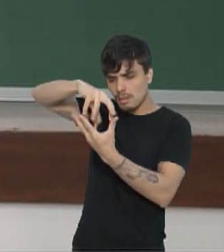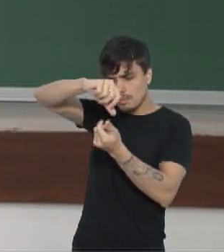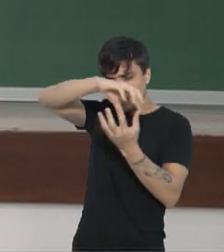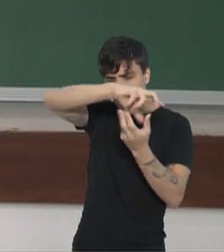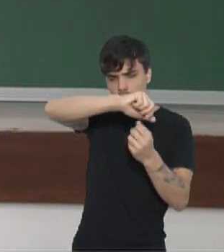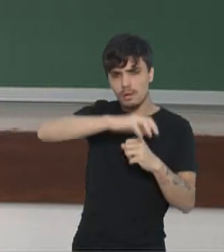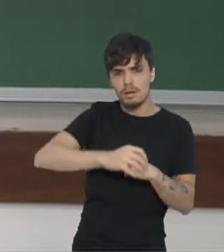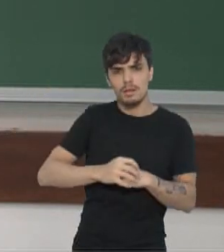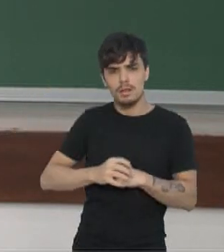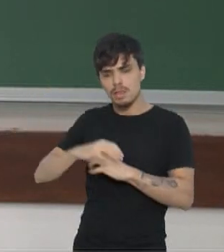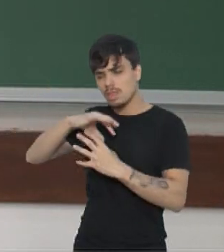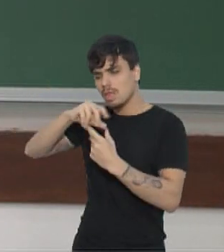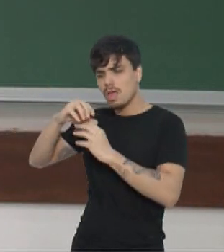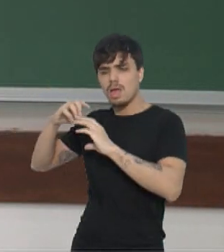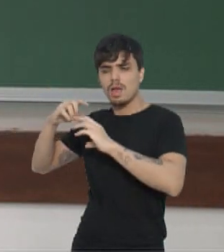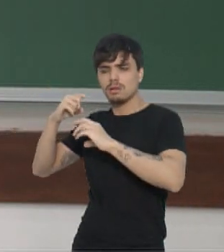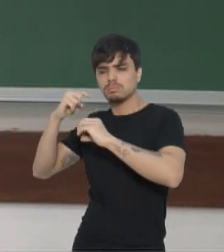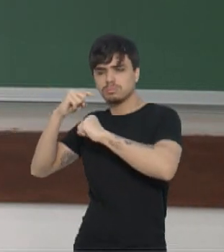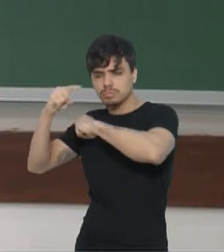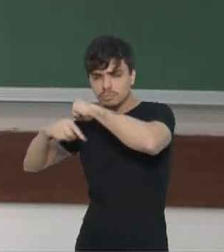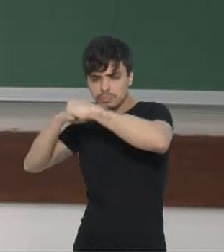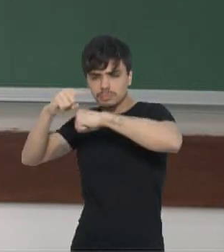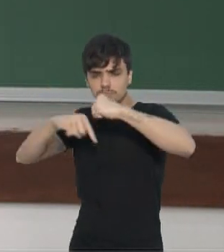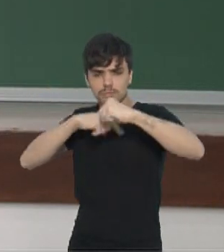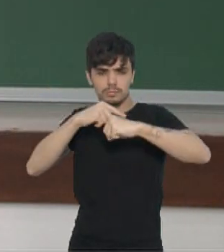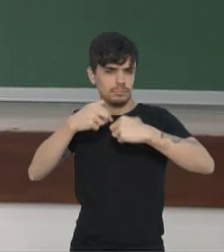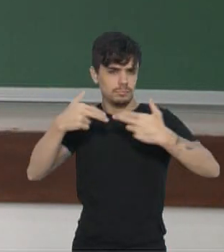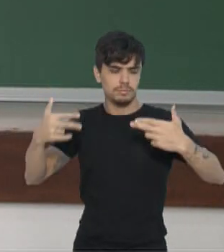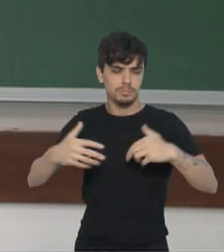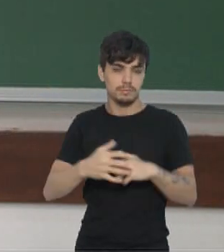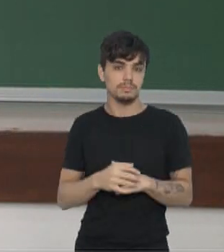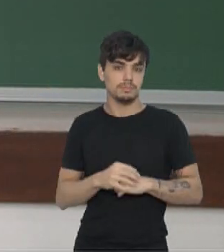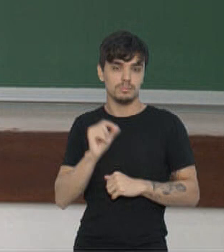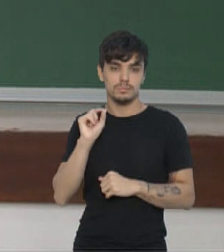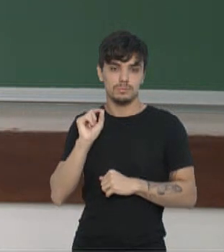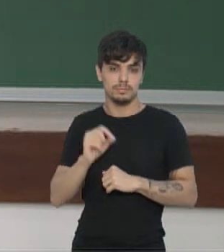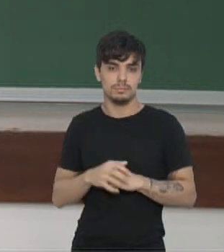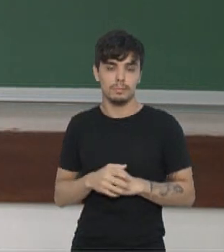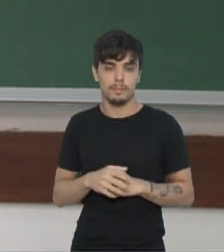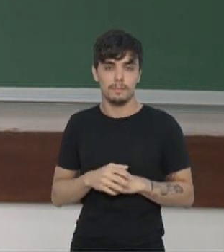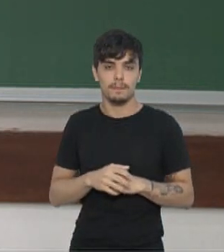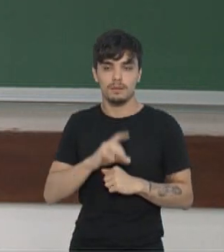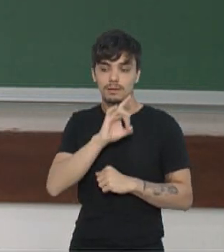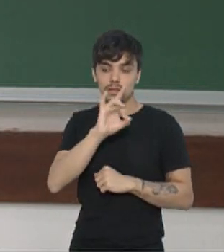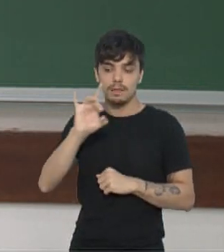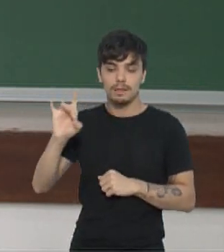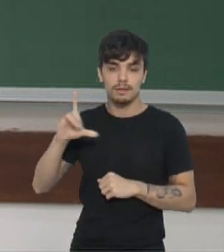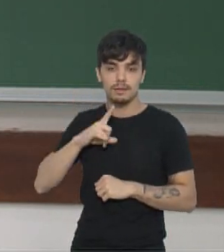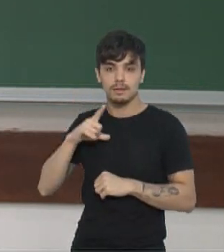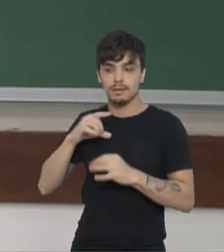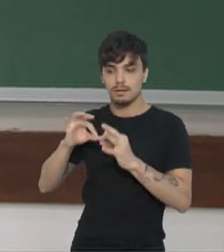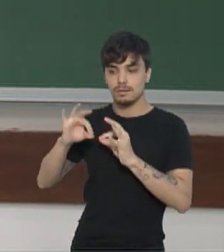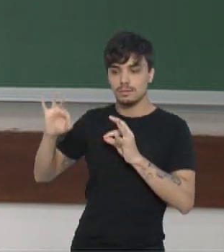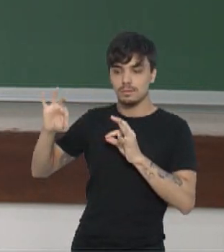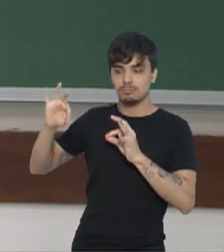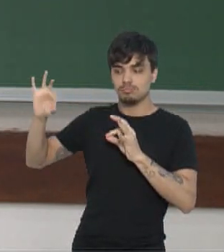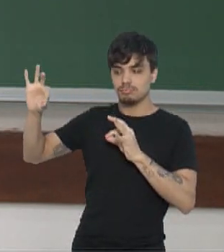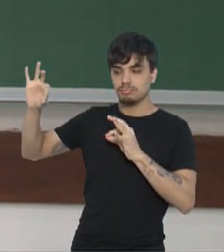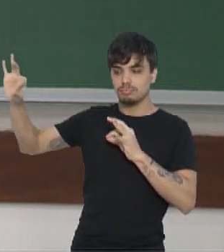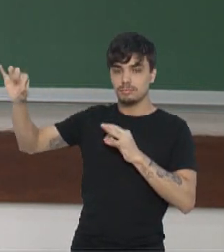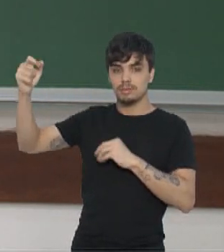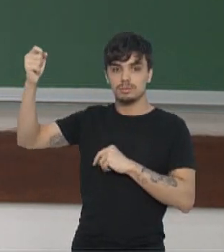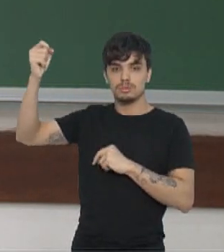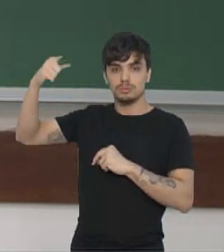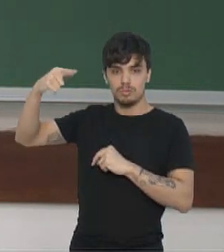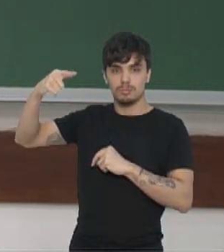Terra, Marte e a sequência dos planetas, cada um desses está mais distante do